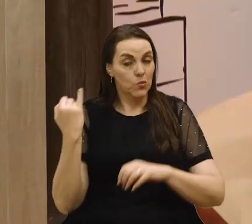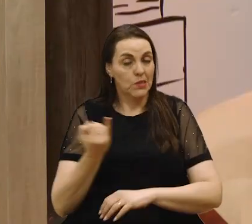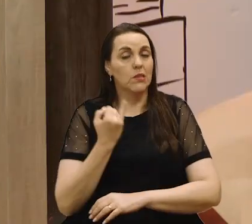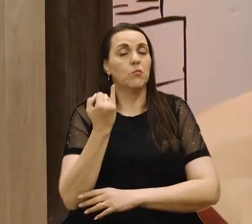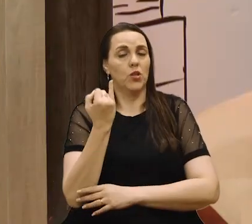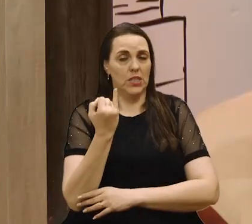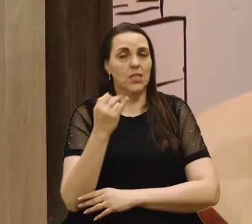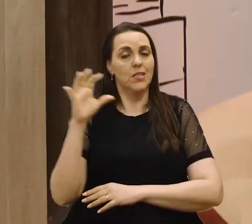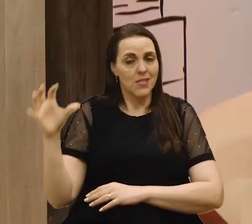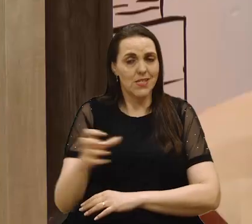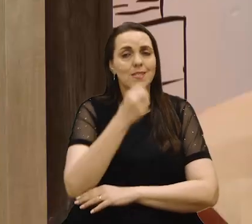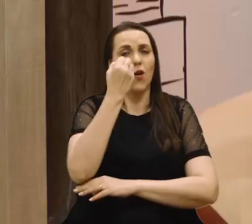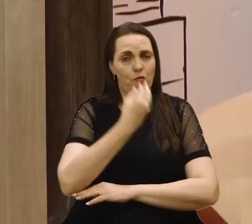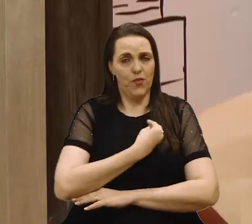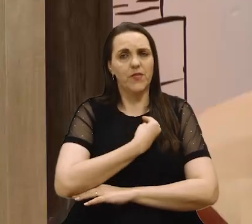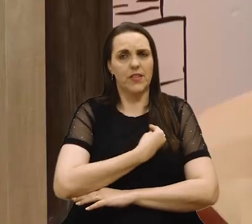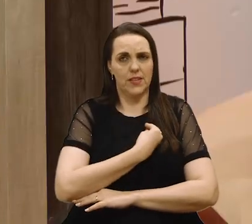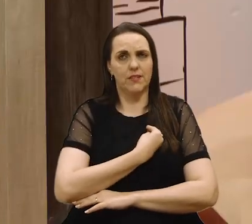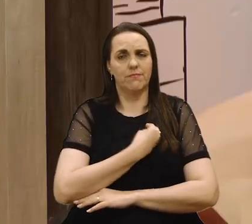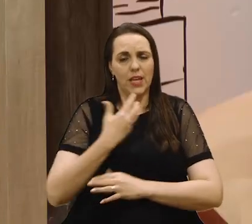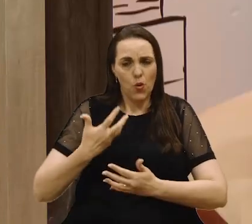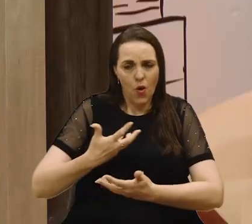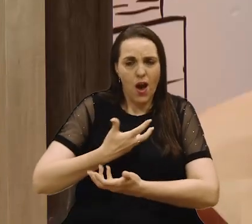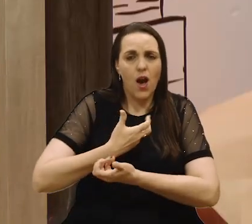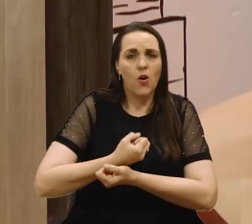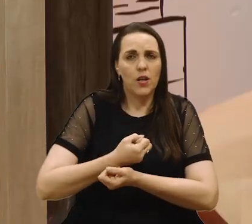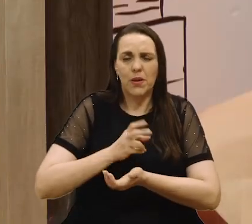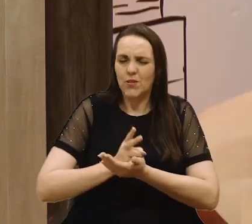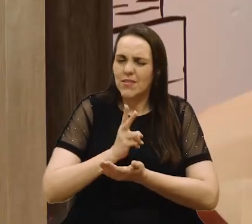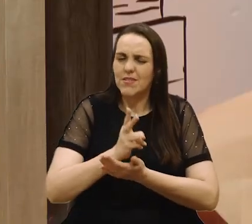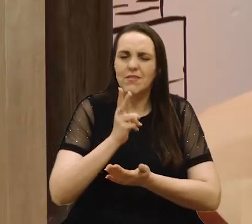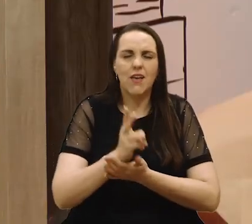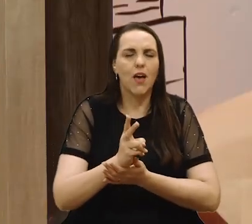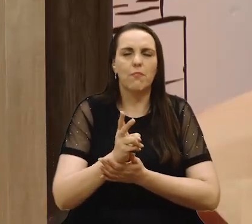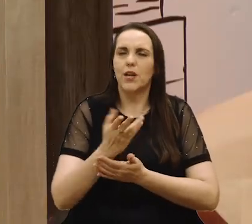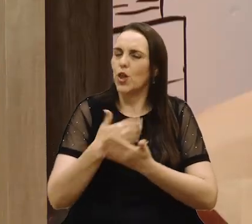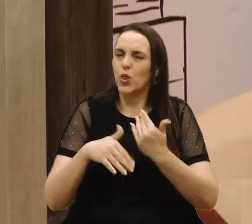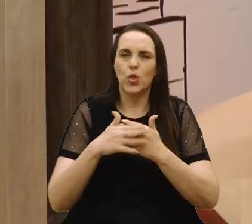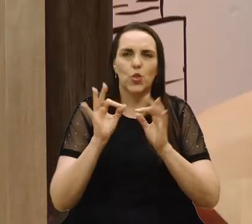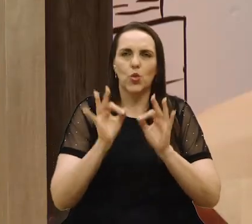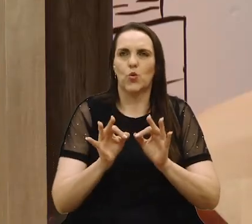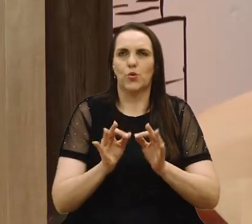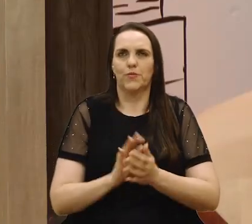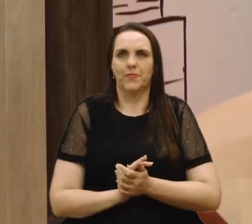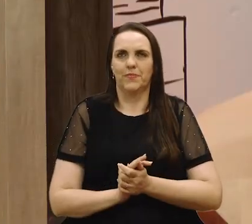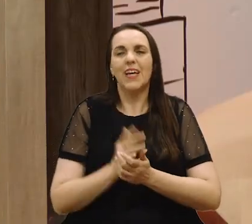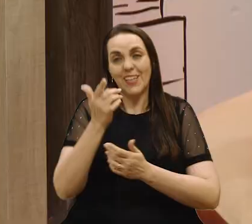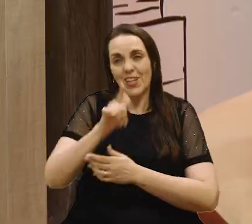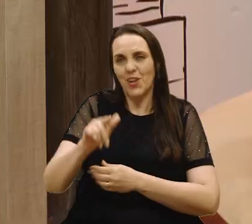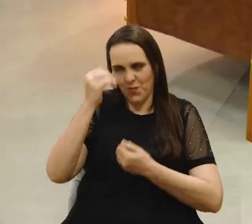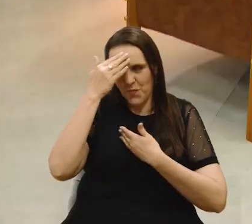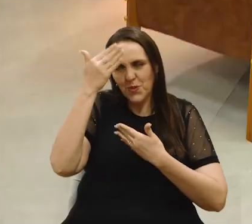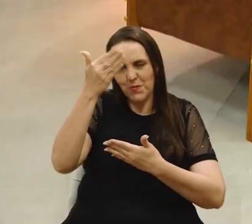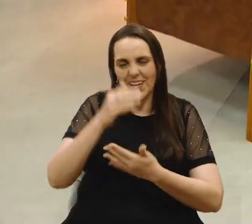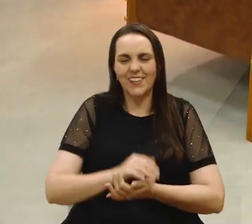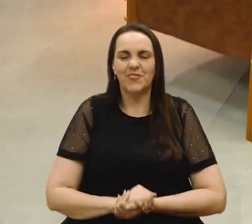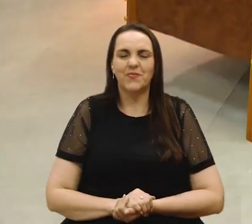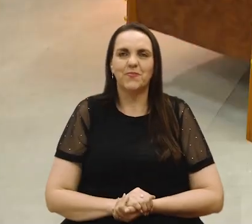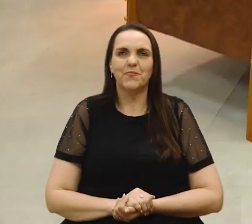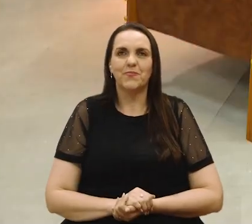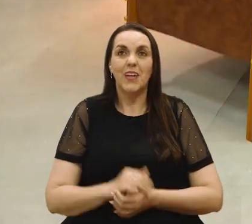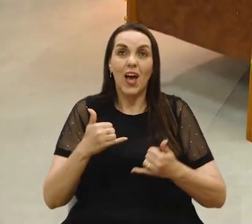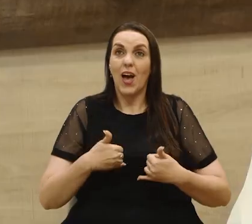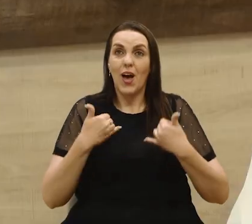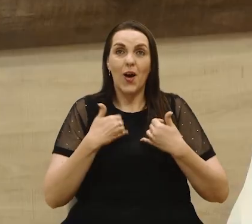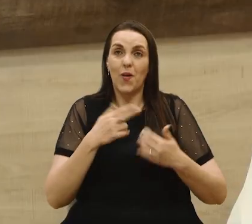assunto importante, que salva vidas e que o acolhimento sempre vai ser a chave de tudo. Mais uma vez, muito obrigado. Eu que